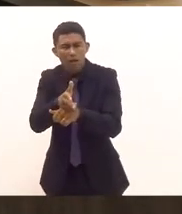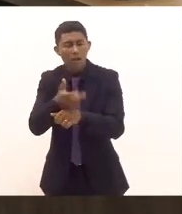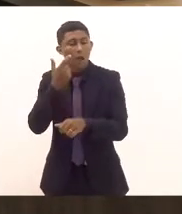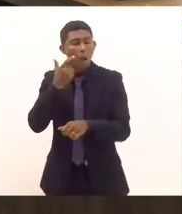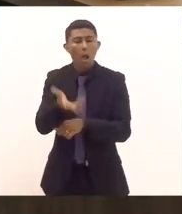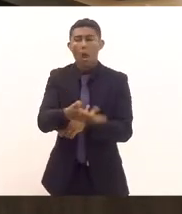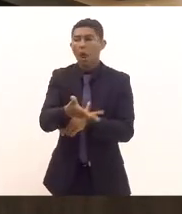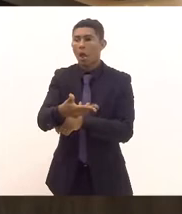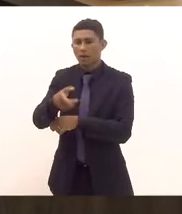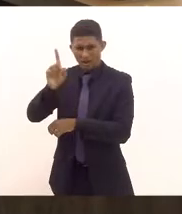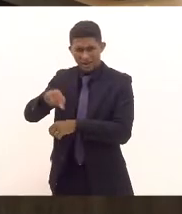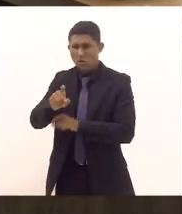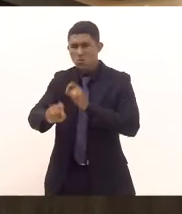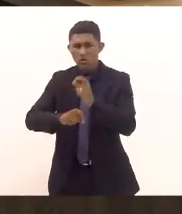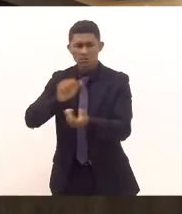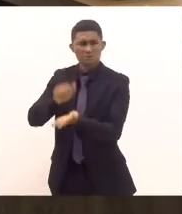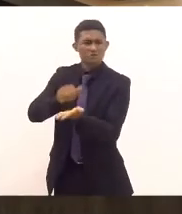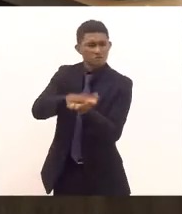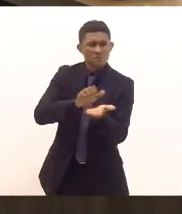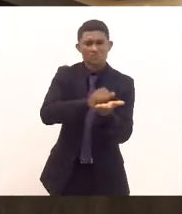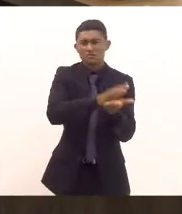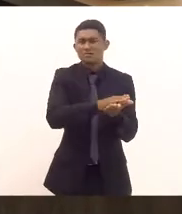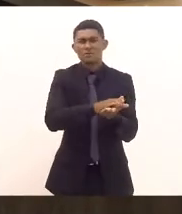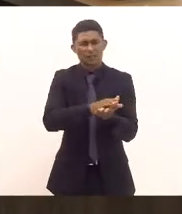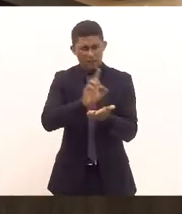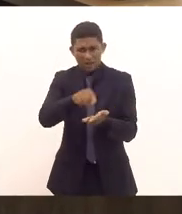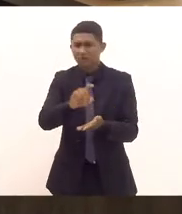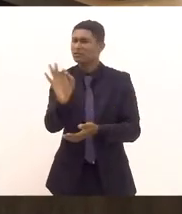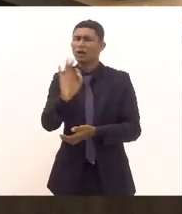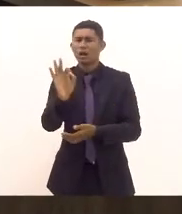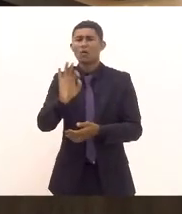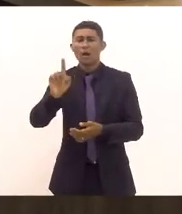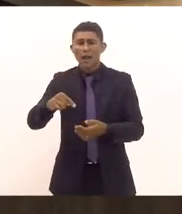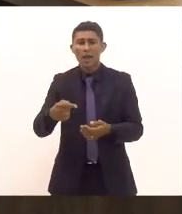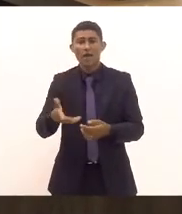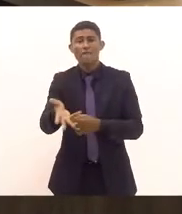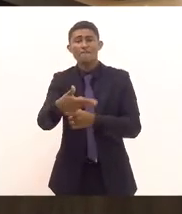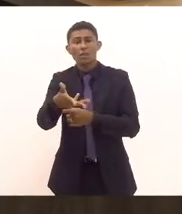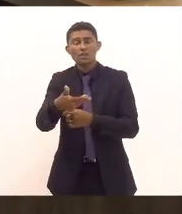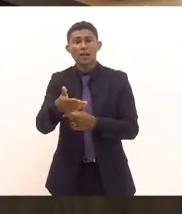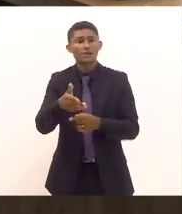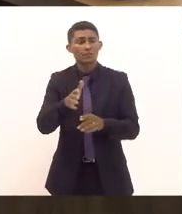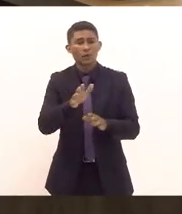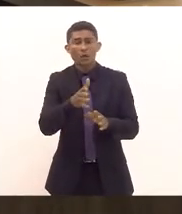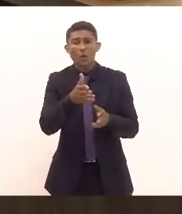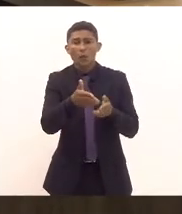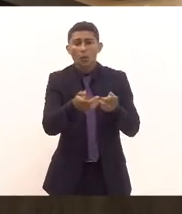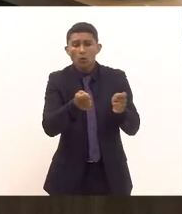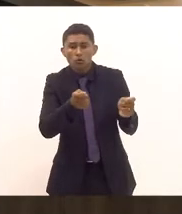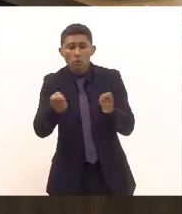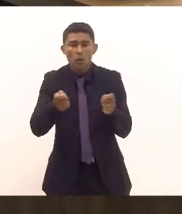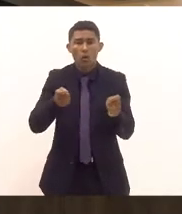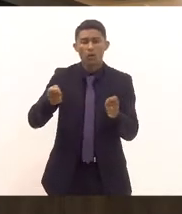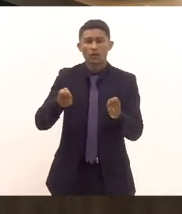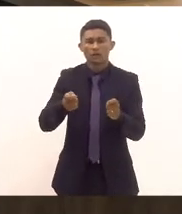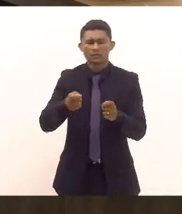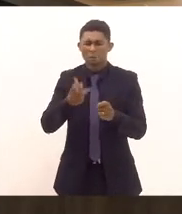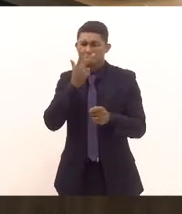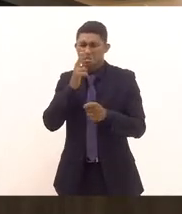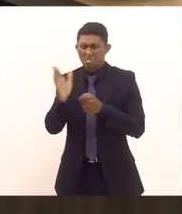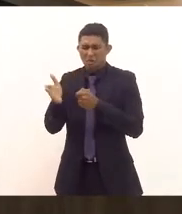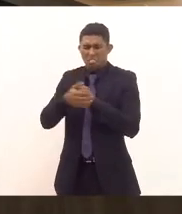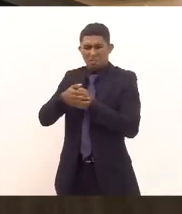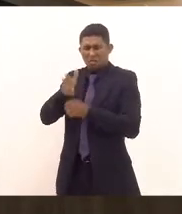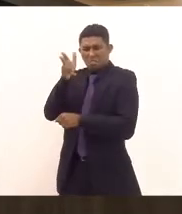não é multar é diminuir a velocidade controlável Nossa os cara bota o radar escondido bom então tem que proibir essa